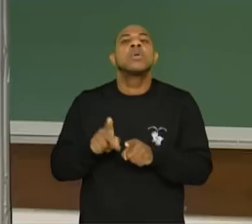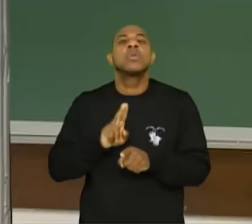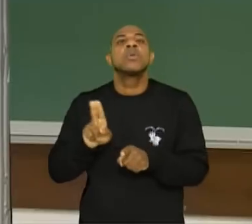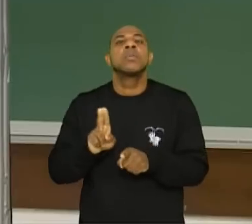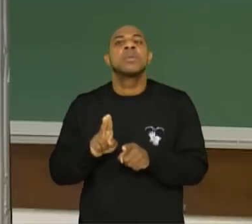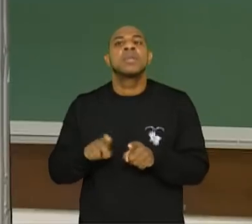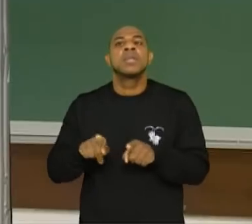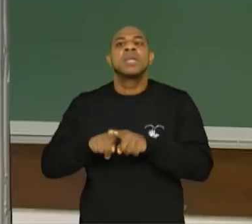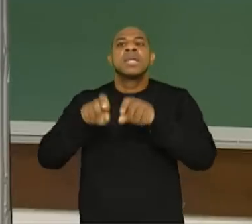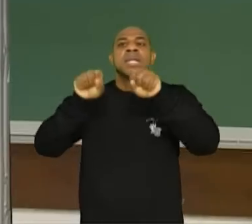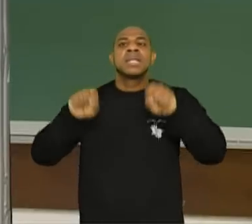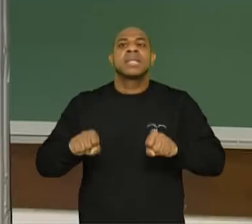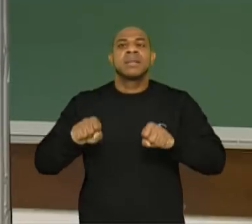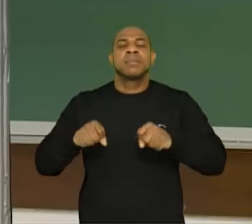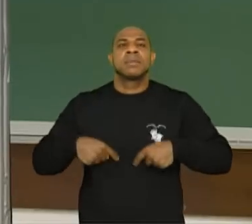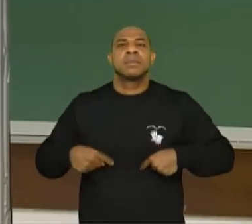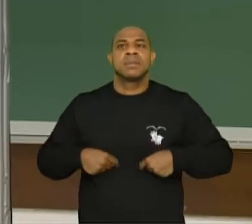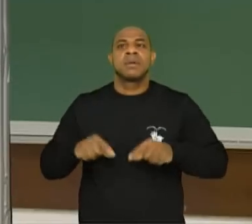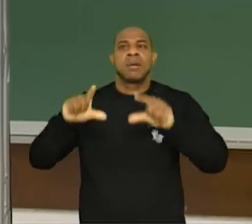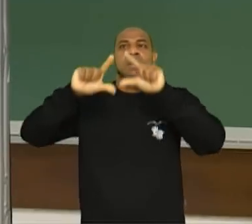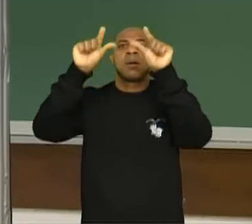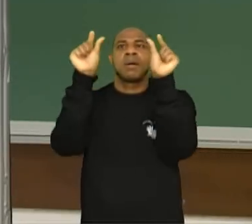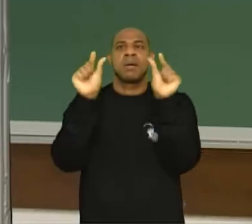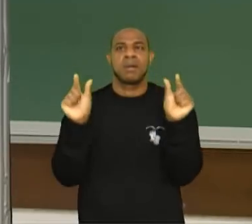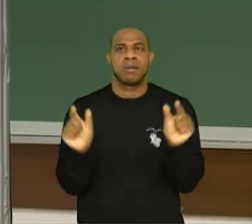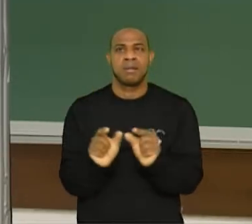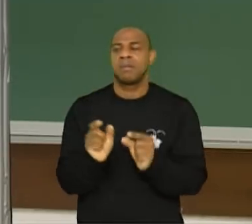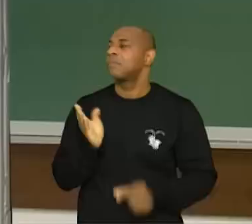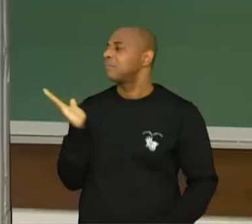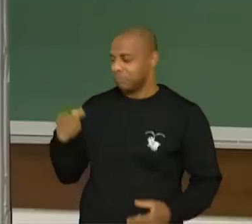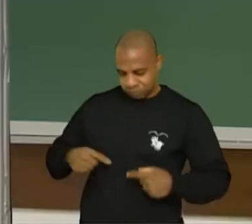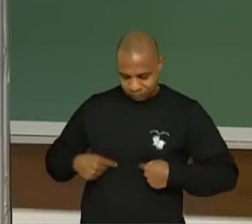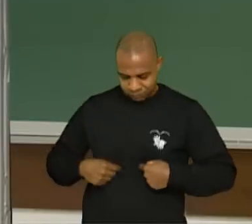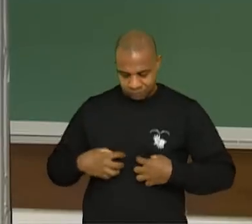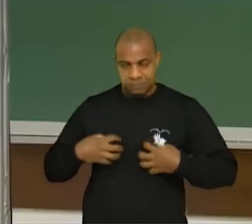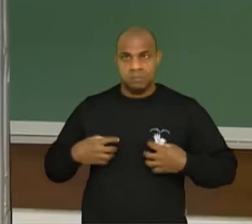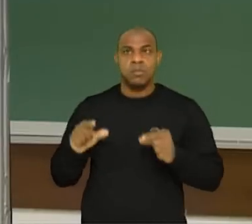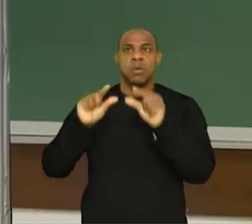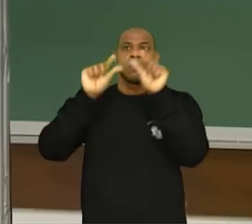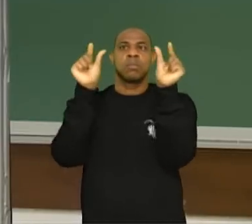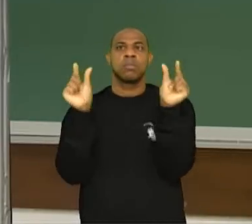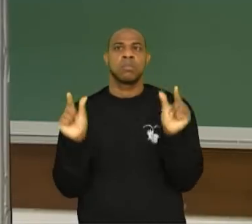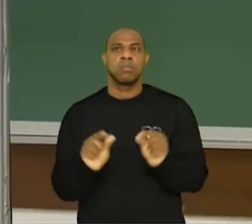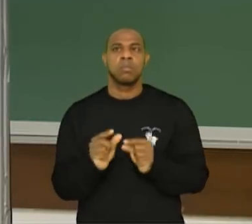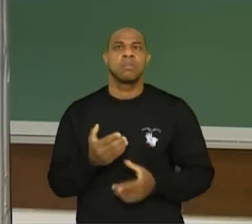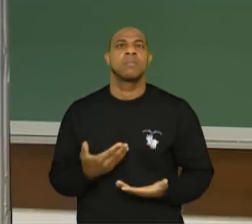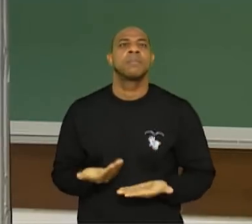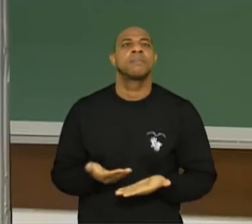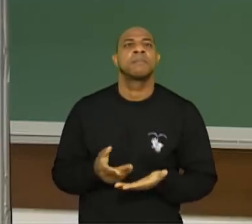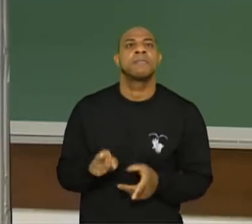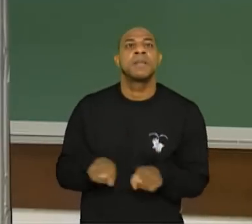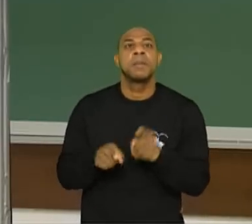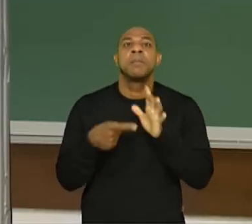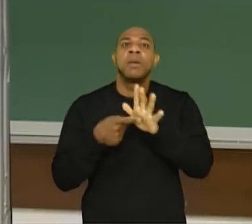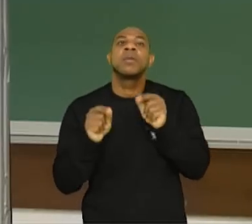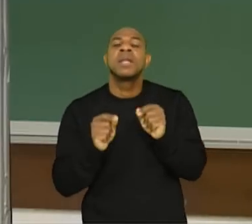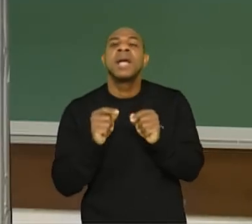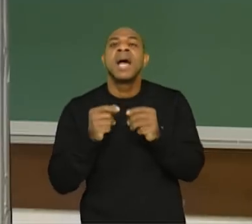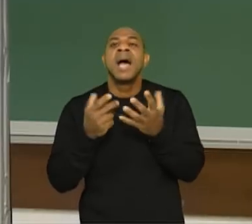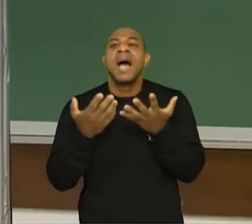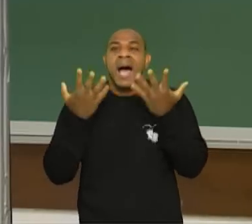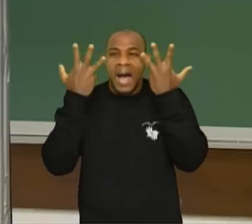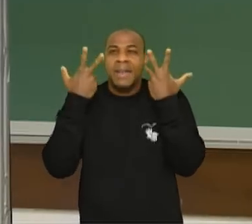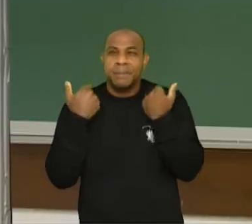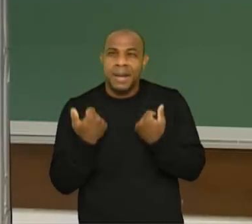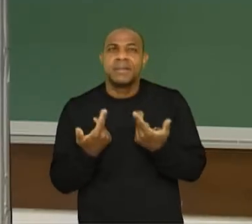de sistema. Então nós vamos ter lá vários tipos de sistema, também lembrando, né? A gente está representando ali animais, mas também